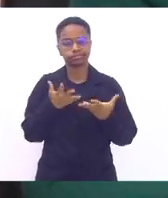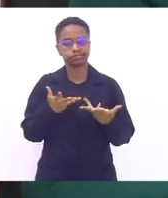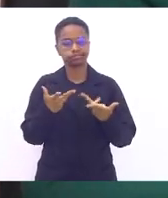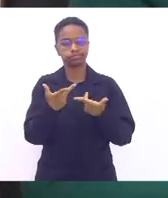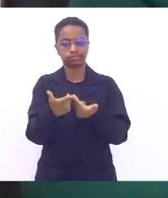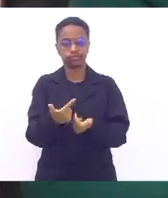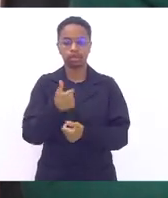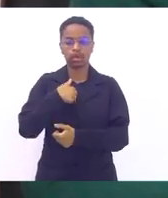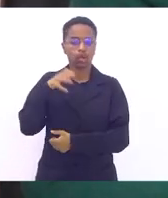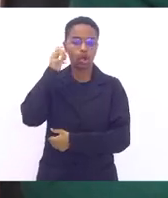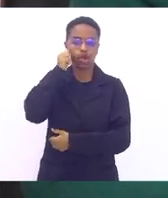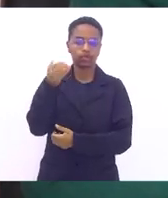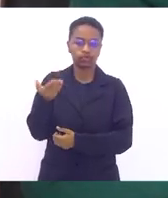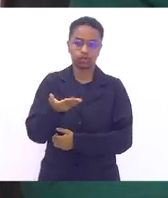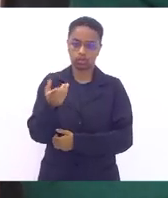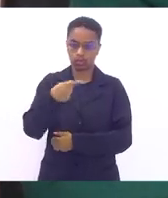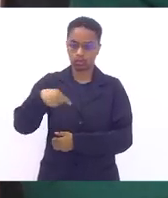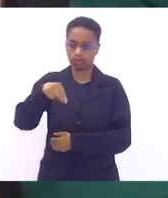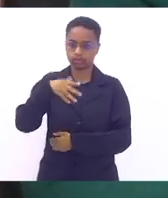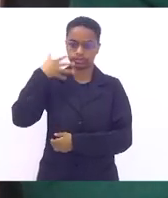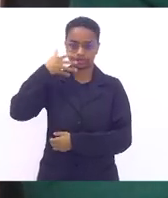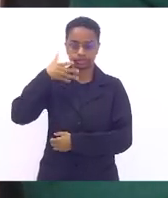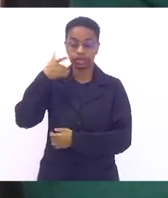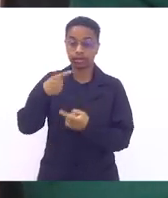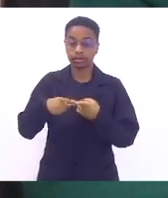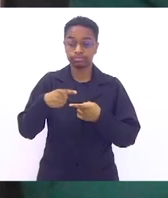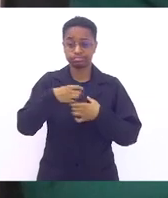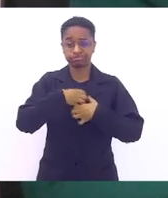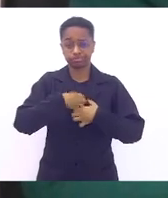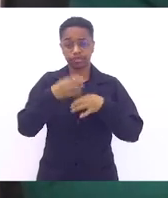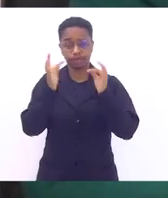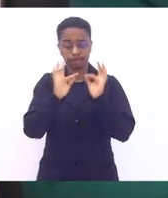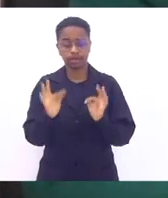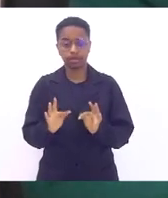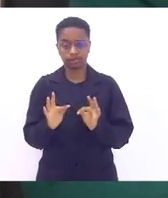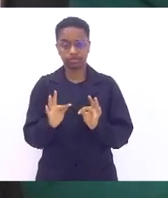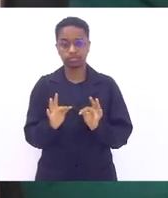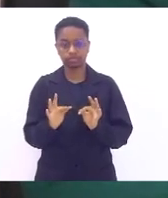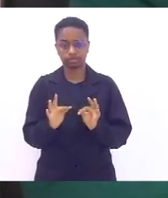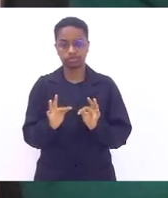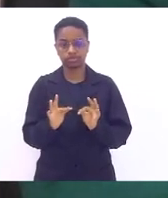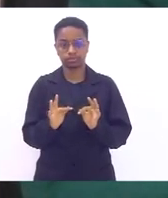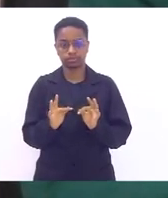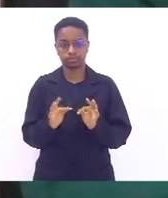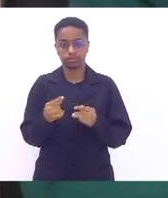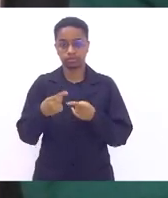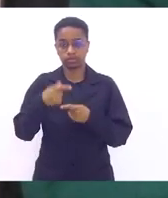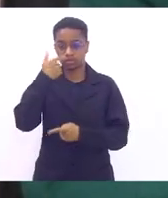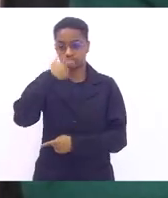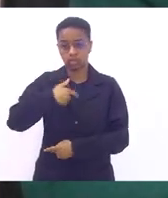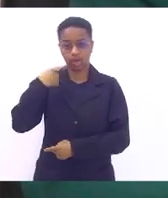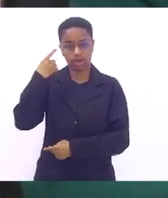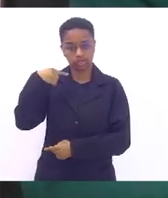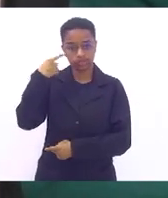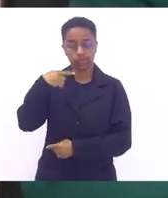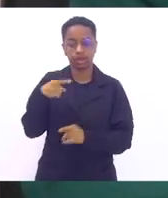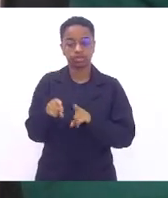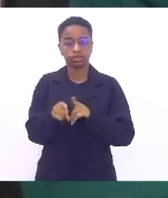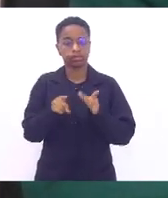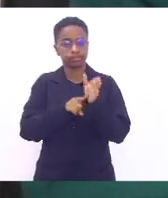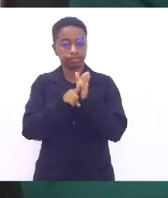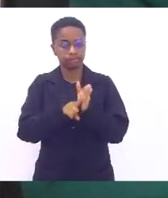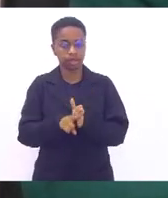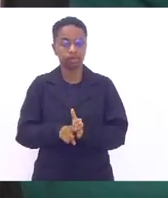hoje, promotor, porque... lavou a minha alma enquanto advogado, enquanto